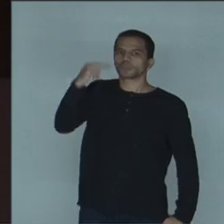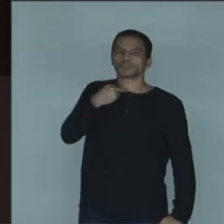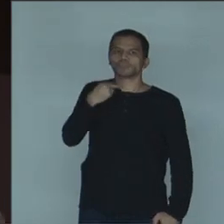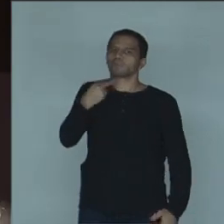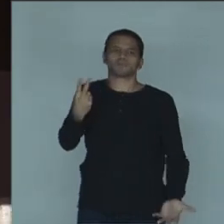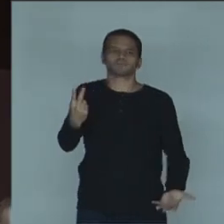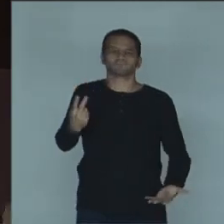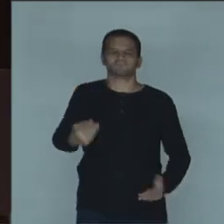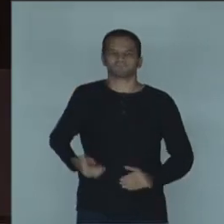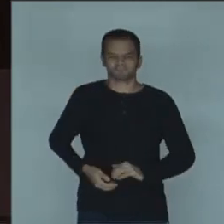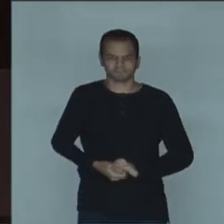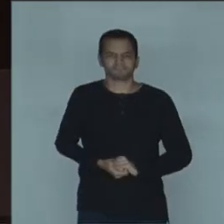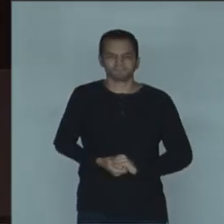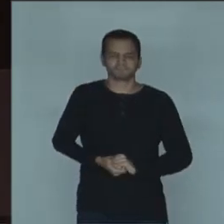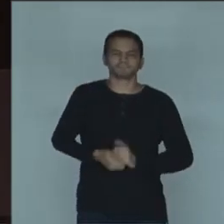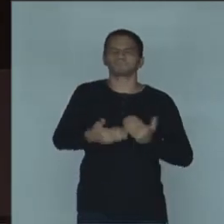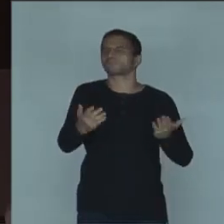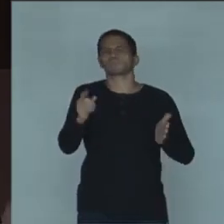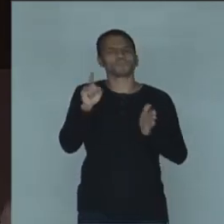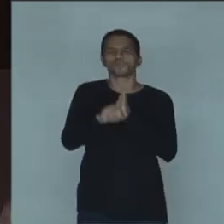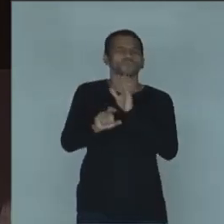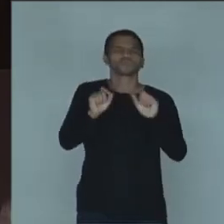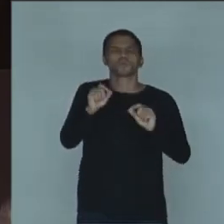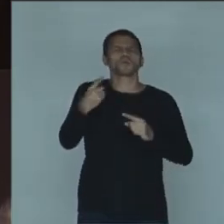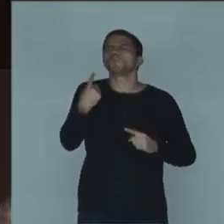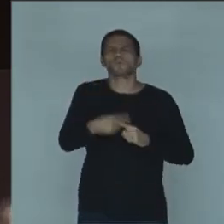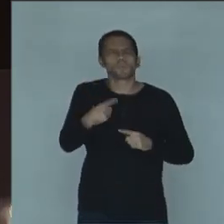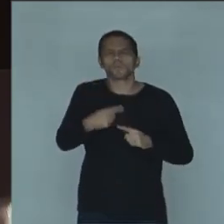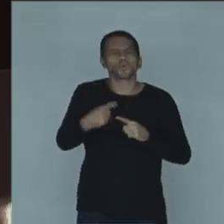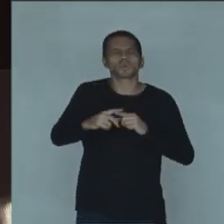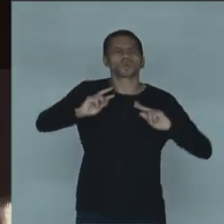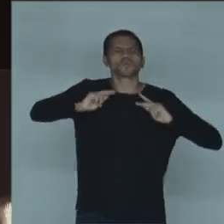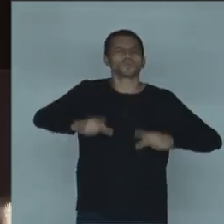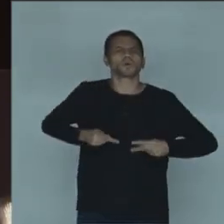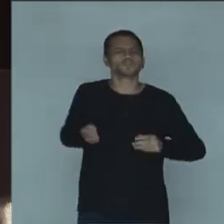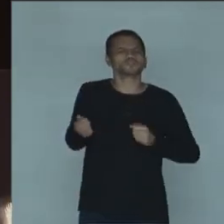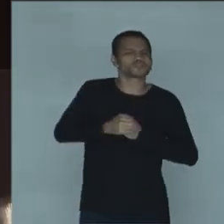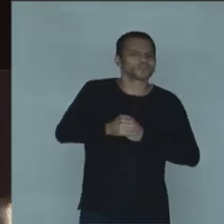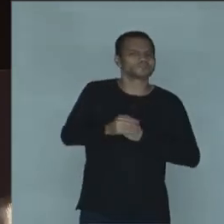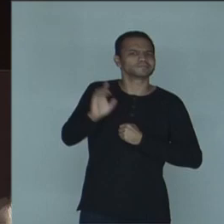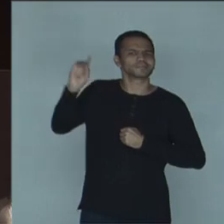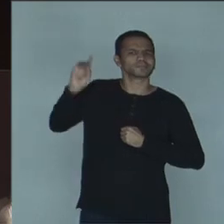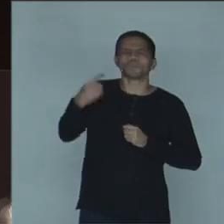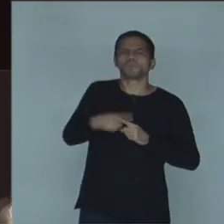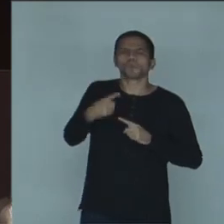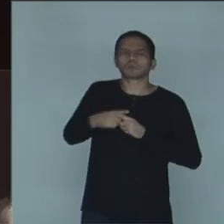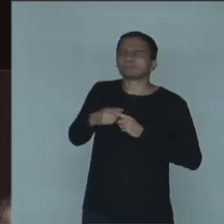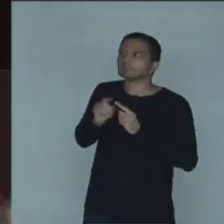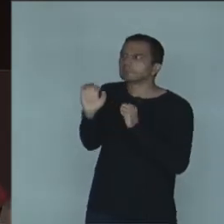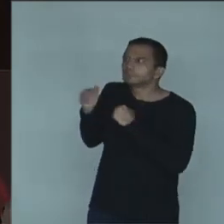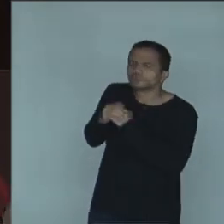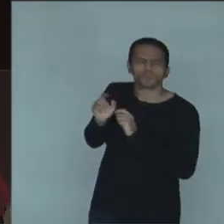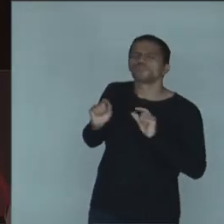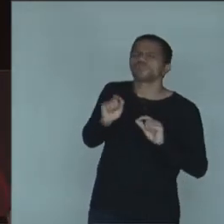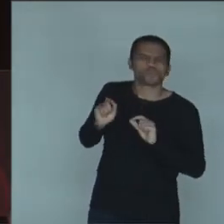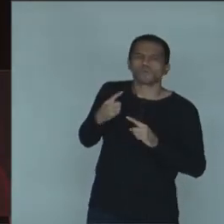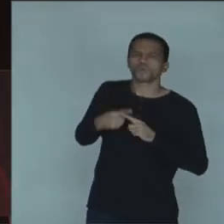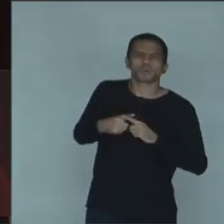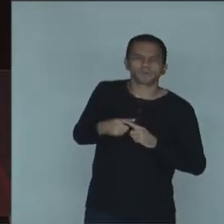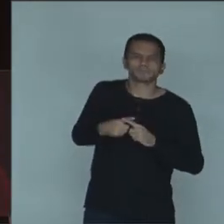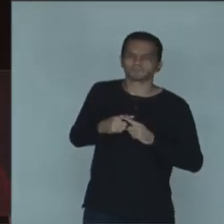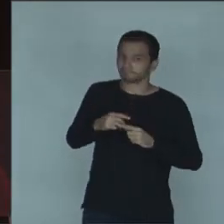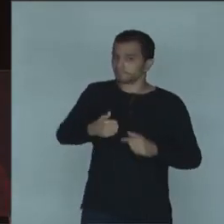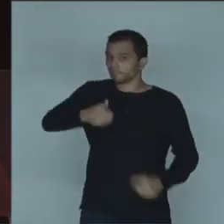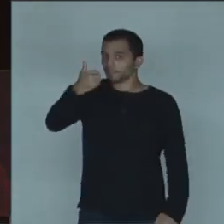E agora o que faz o homem se esconder de Deus o texto fala primeiro motivo pelo qual você